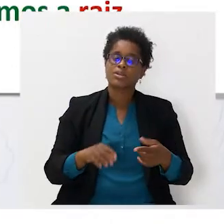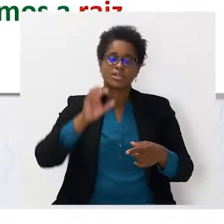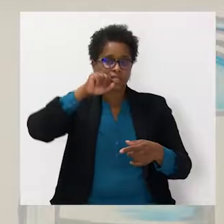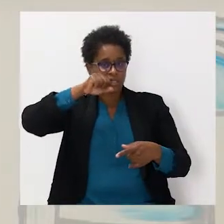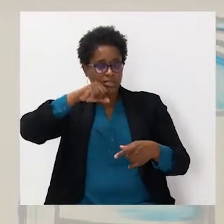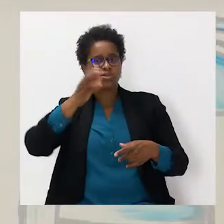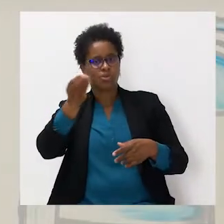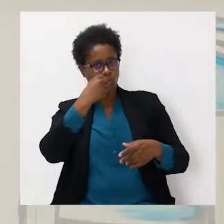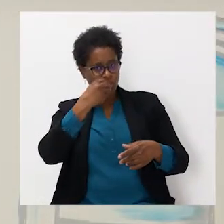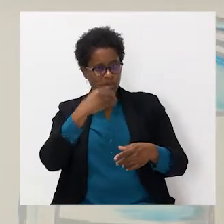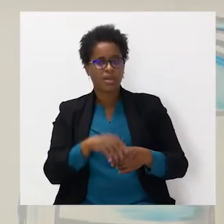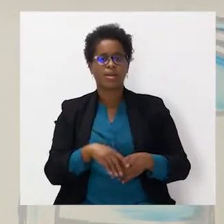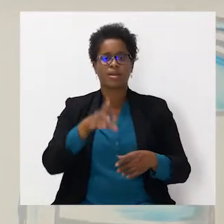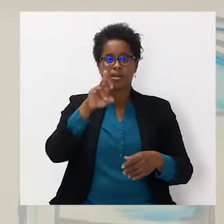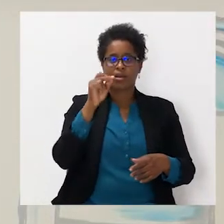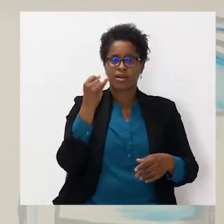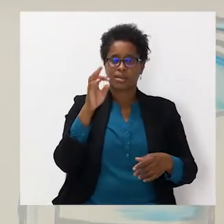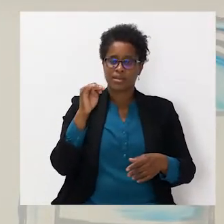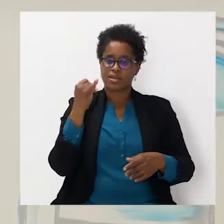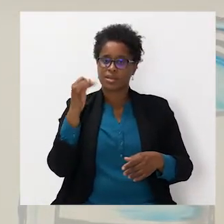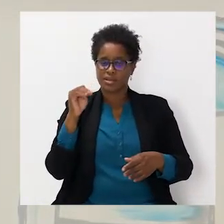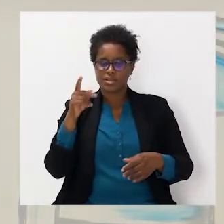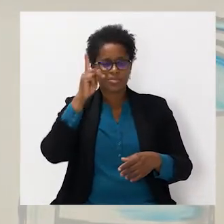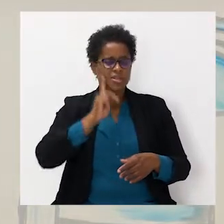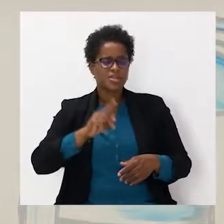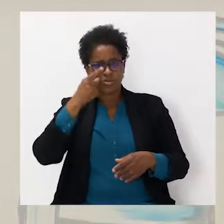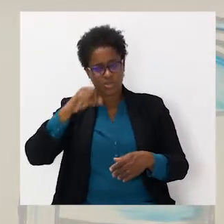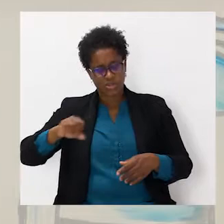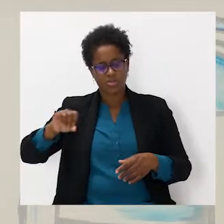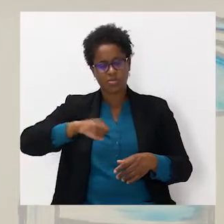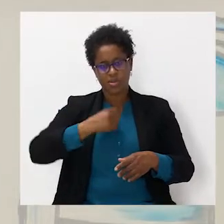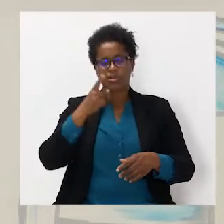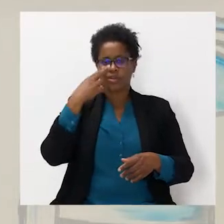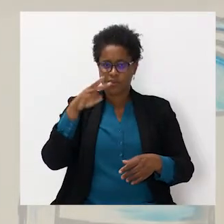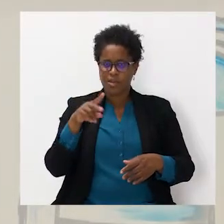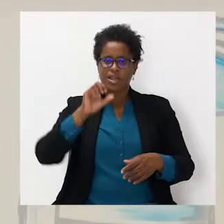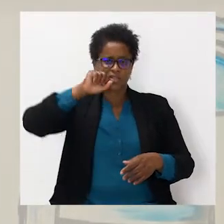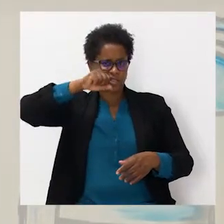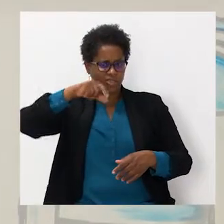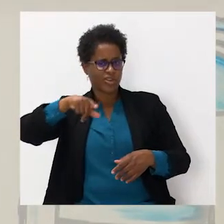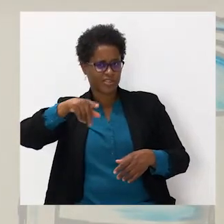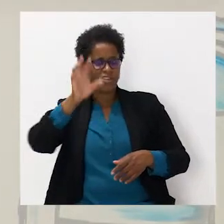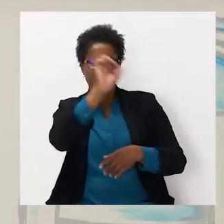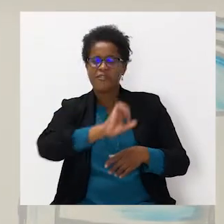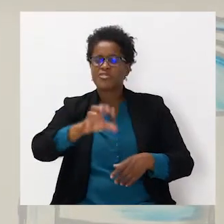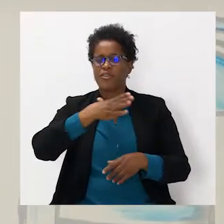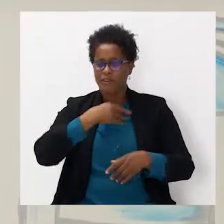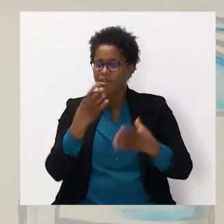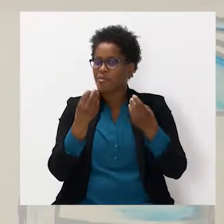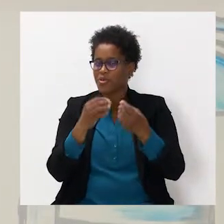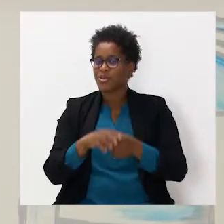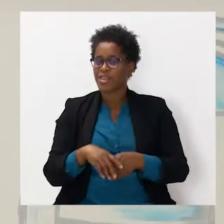raiz, meus meninos e minhas meninas. Vocês estão a observar aqui as cenourinhas que vocês gostam muito na